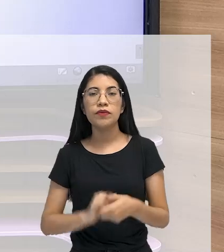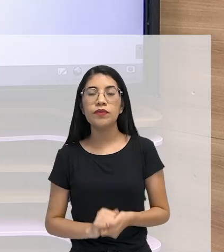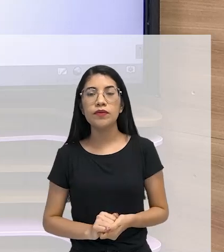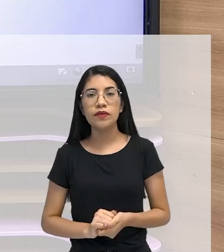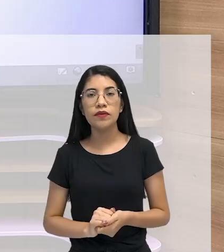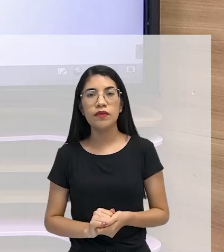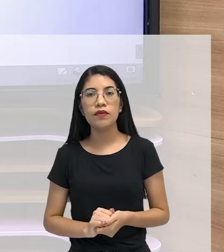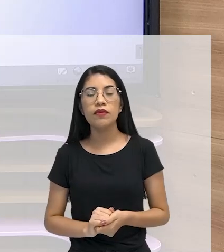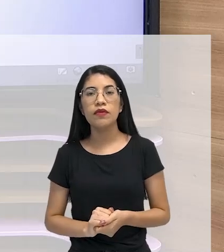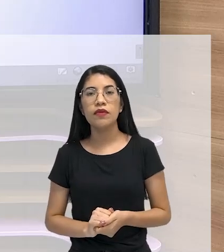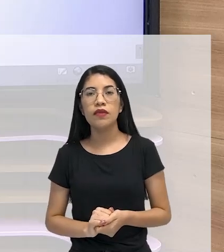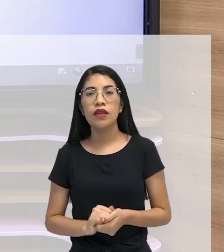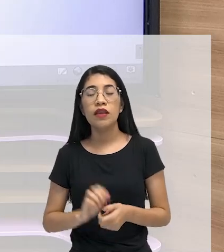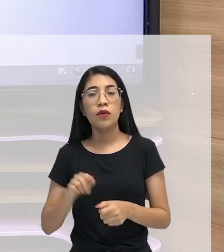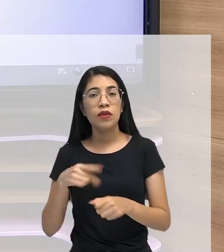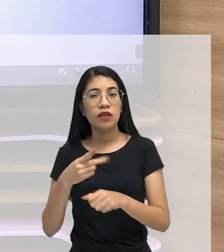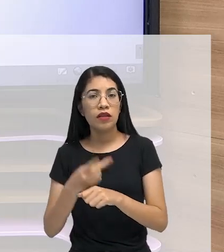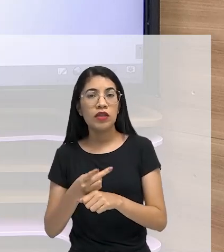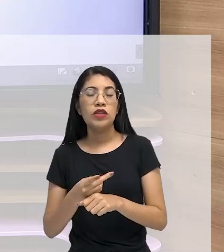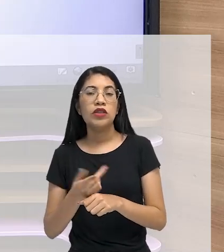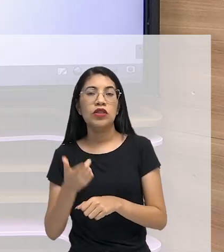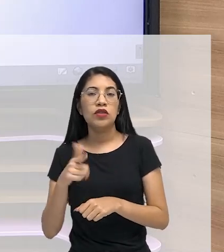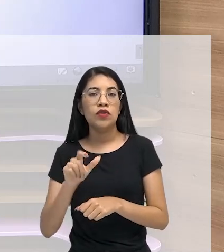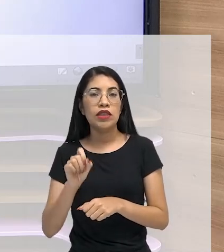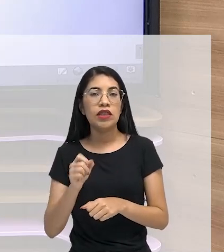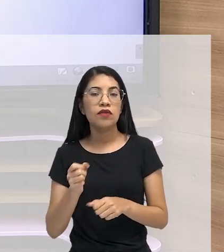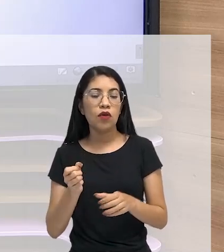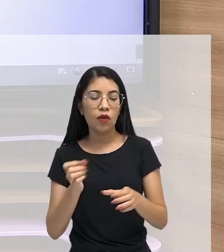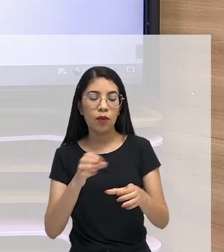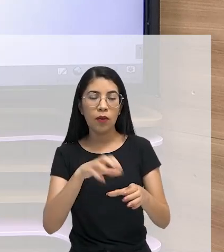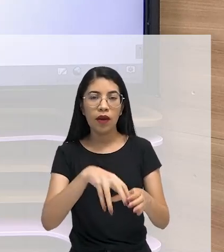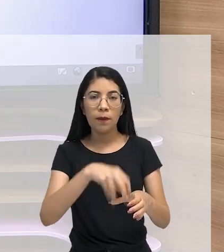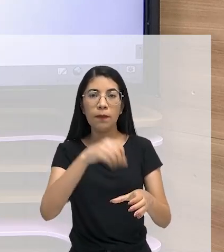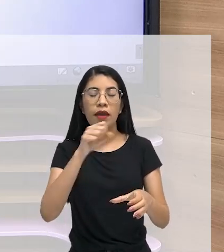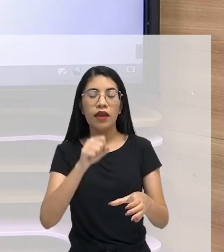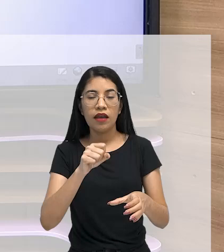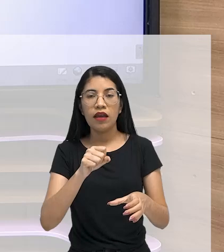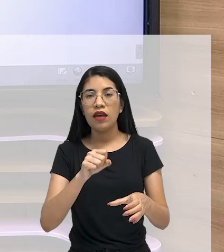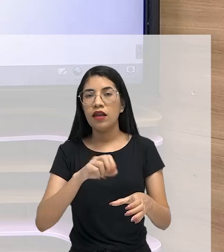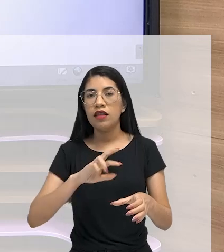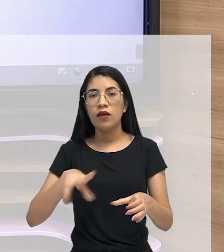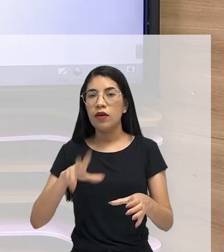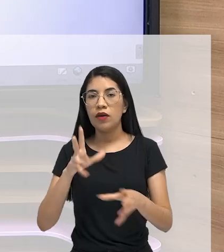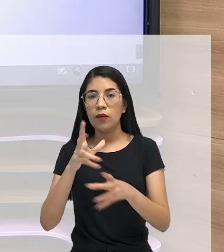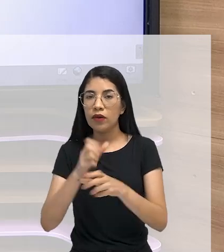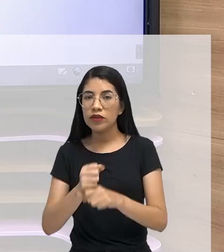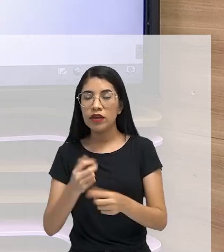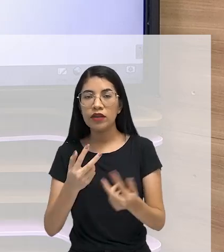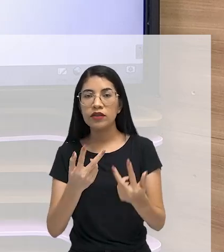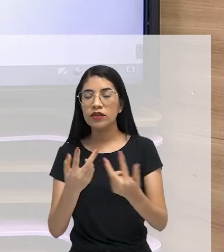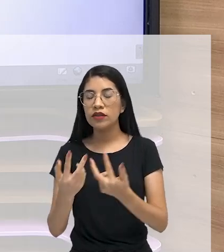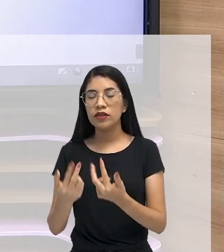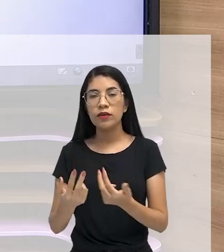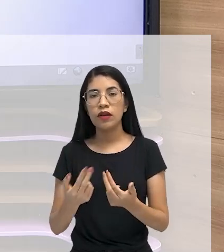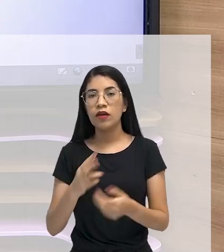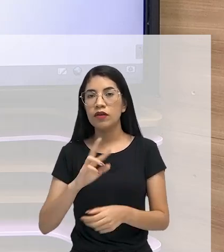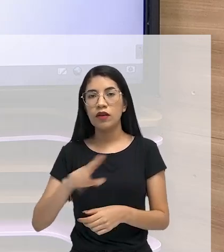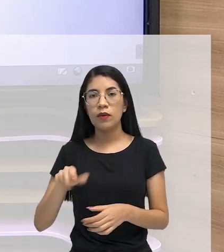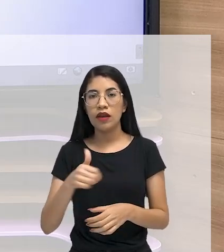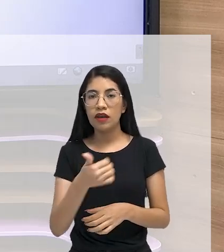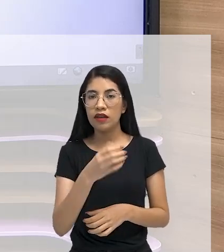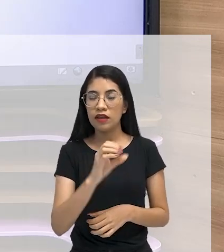ali, na próxima jogada que você for fazer, você não terá mais o mesmo espaço amostral. Ou seja, você não terá mais